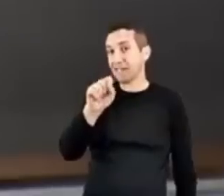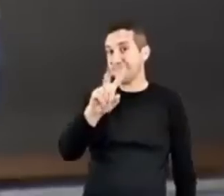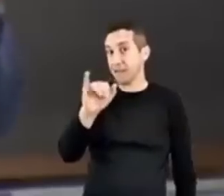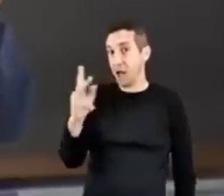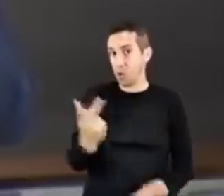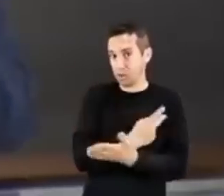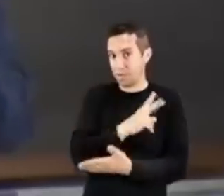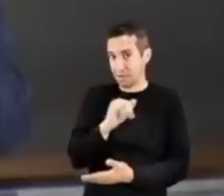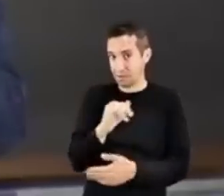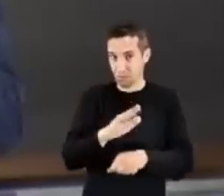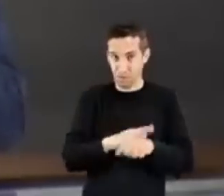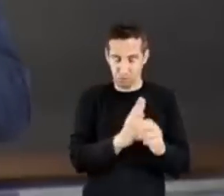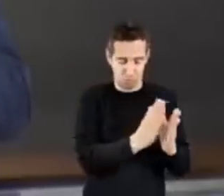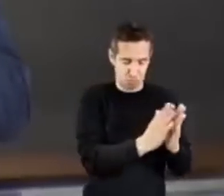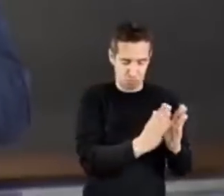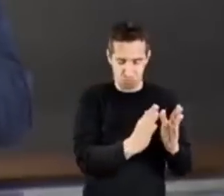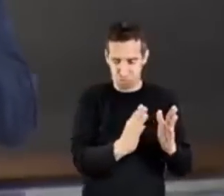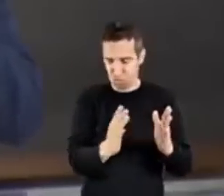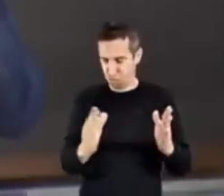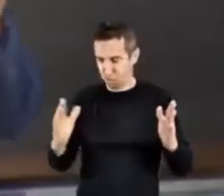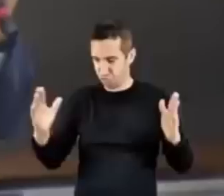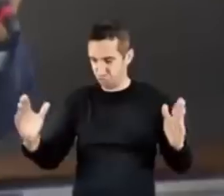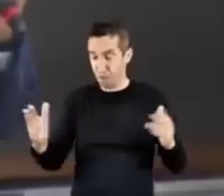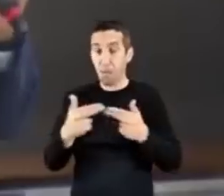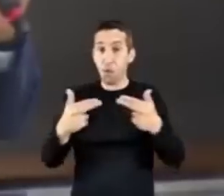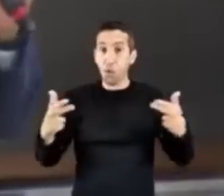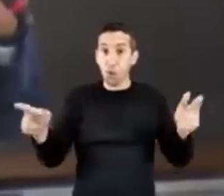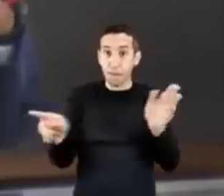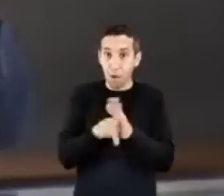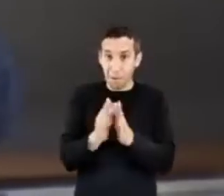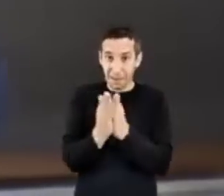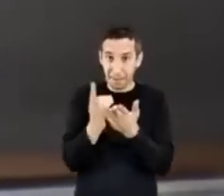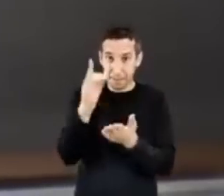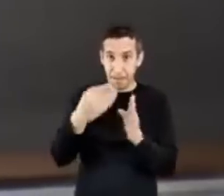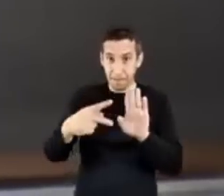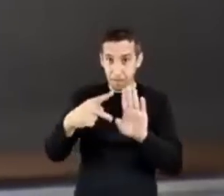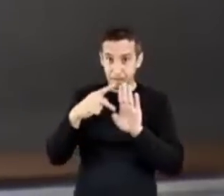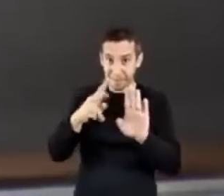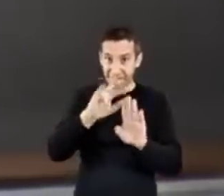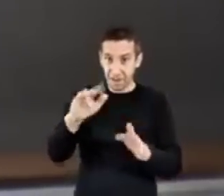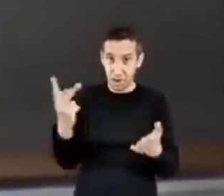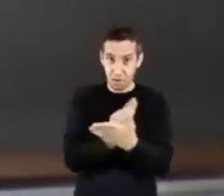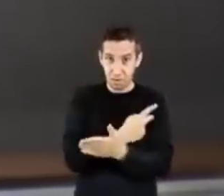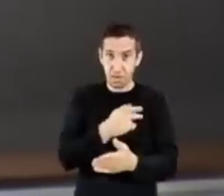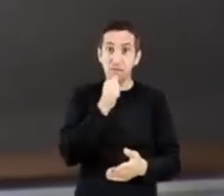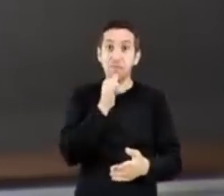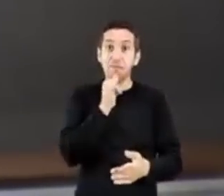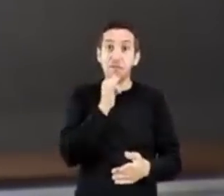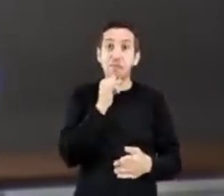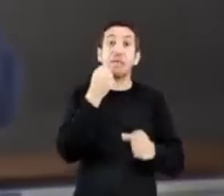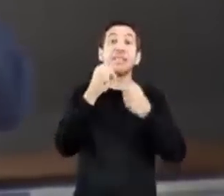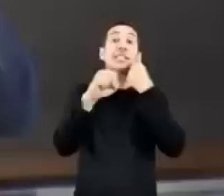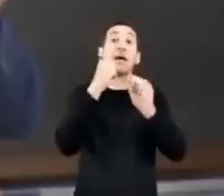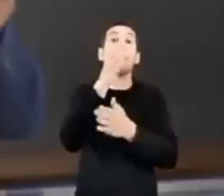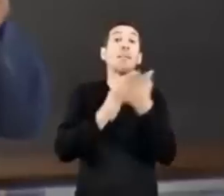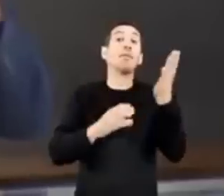é muita promessa bíblica vai se cumprir muitas uma delas é o Salmo 91 lembra que